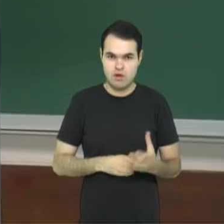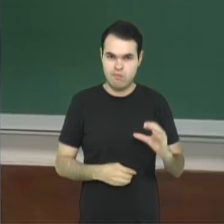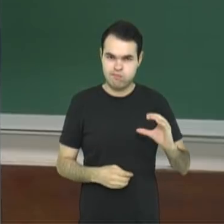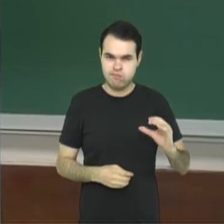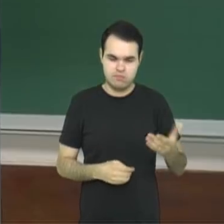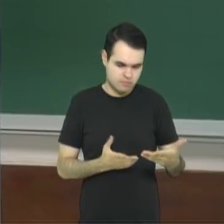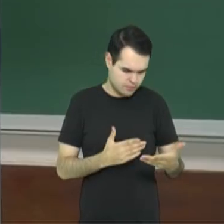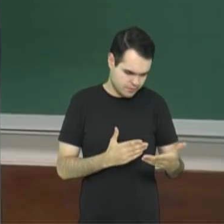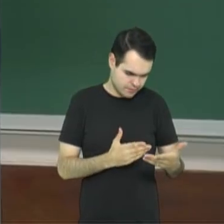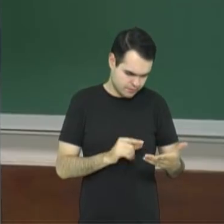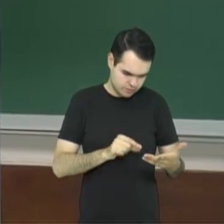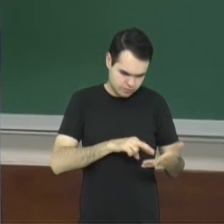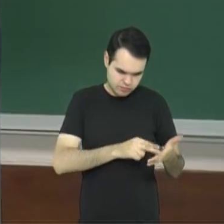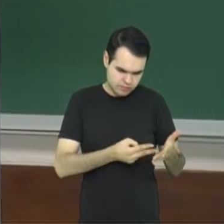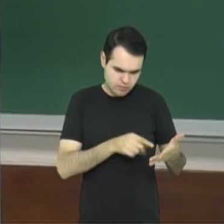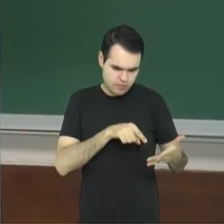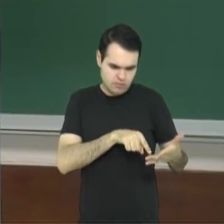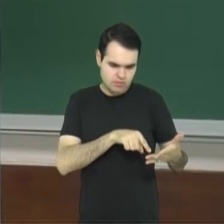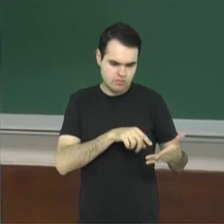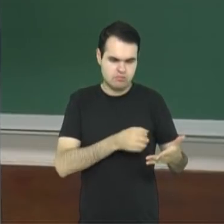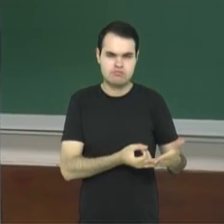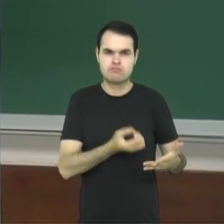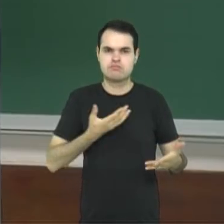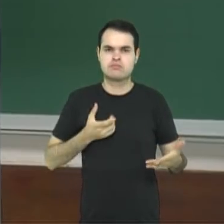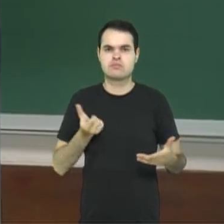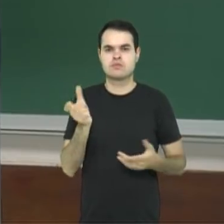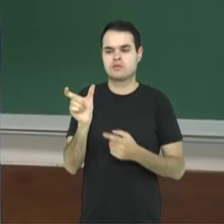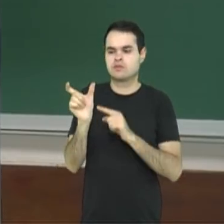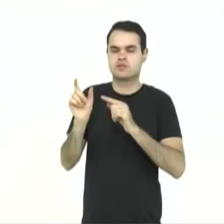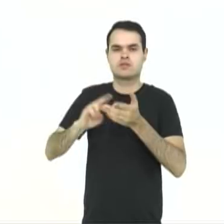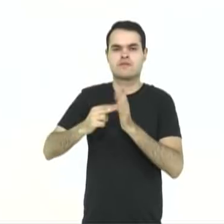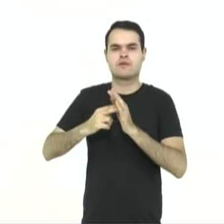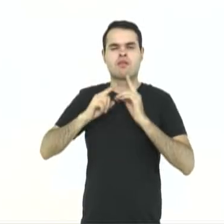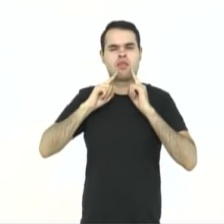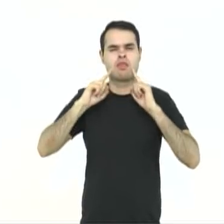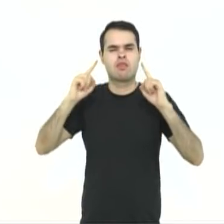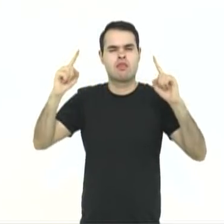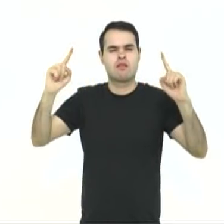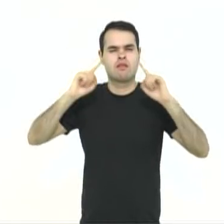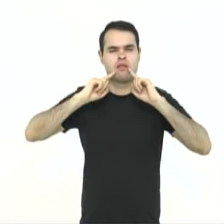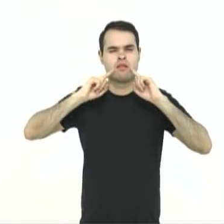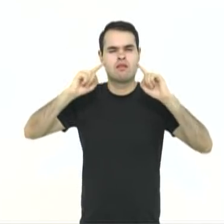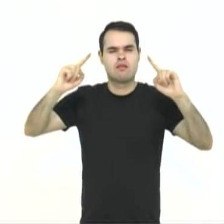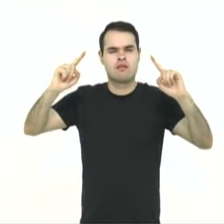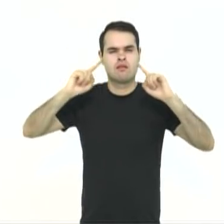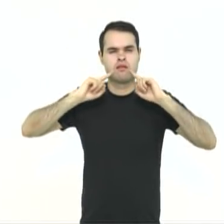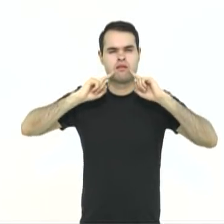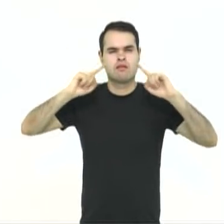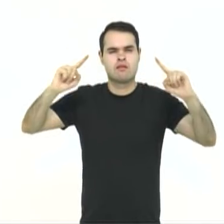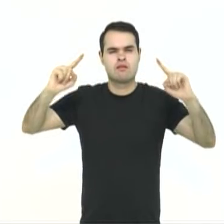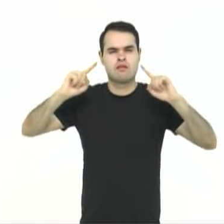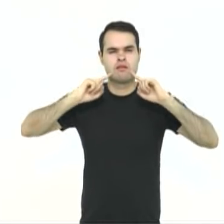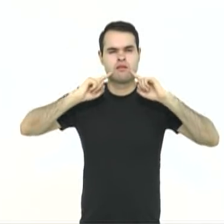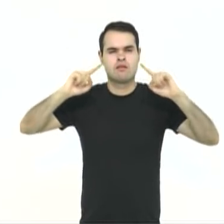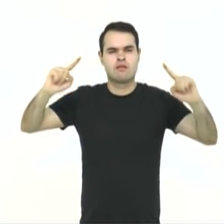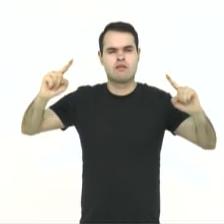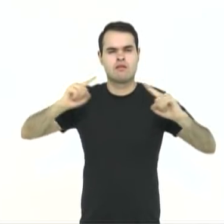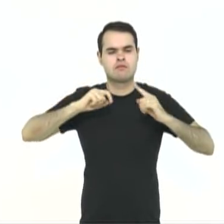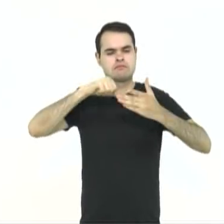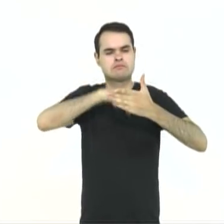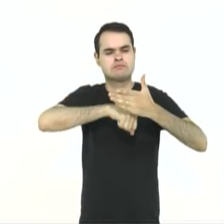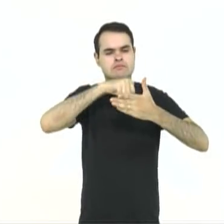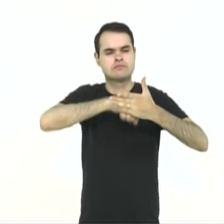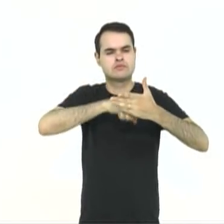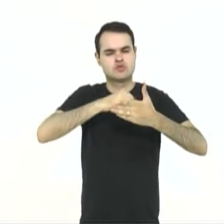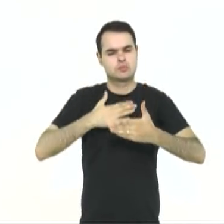definição, né, a gente pode ter que a reclamação consiste em uma queixa, uma ação de reclamar, de reivindicar